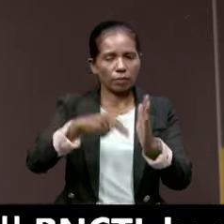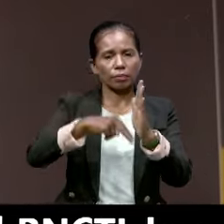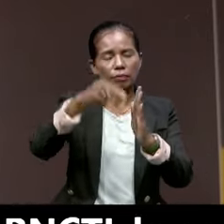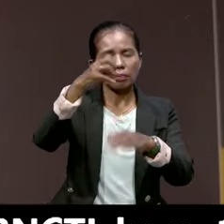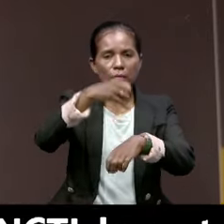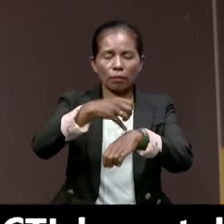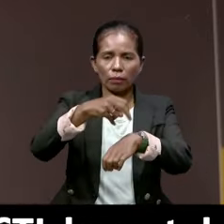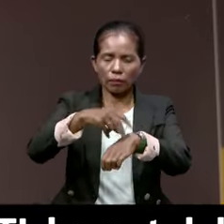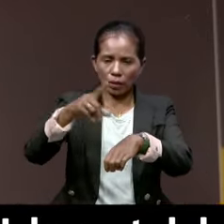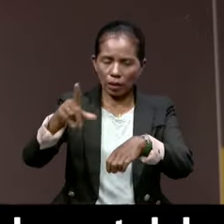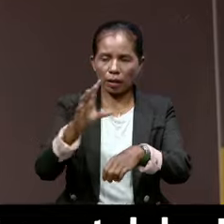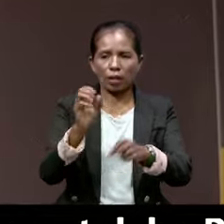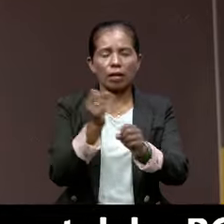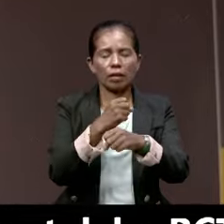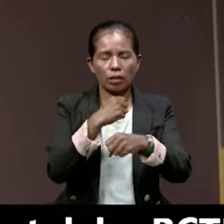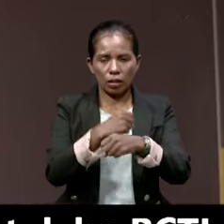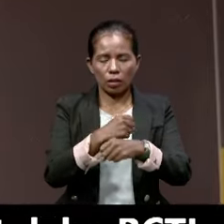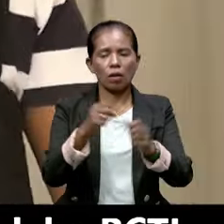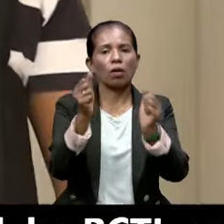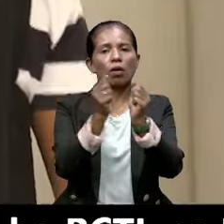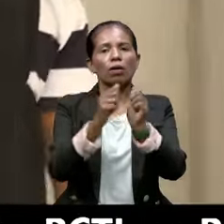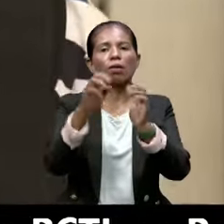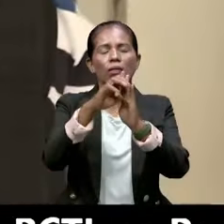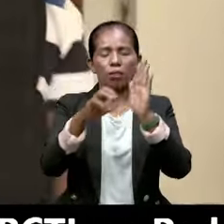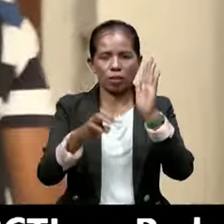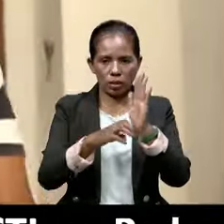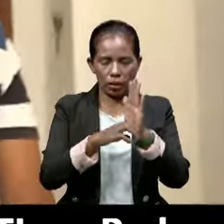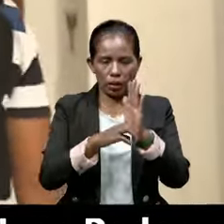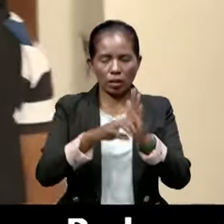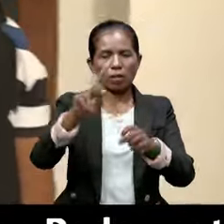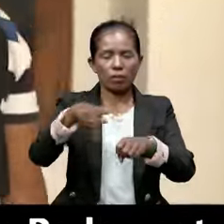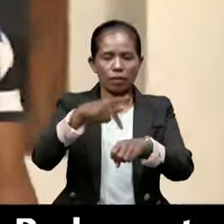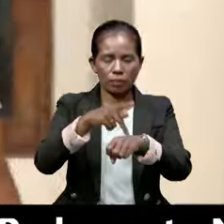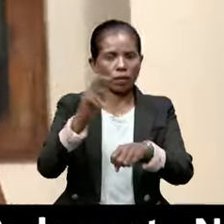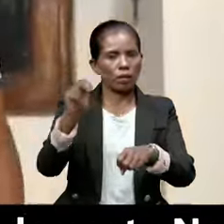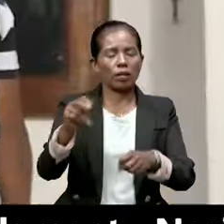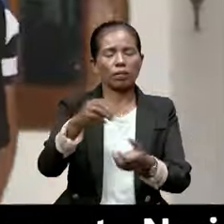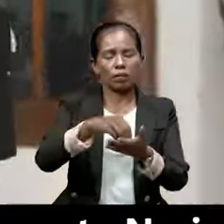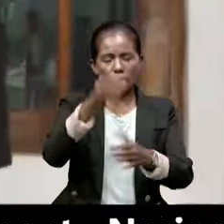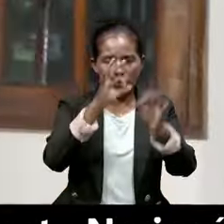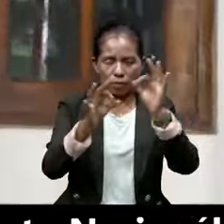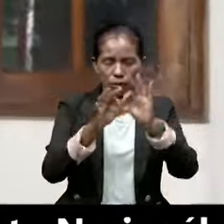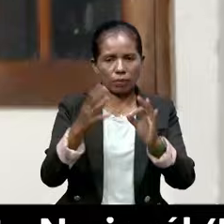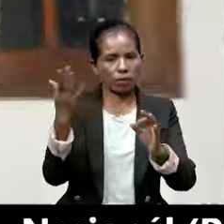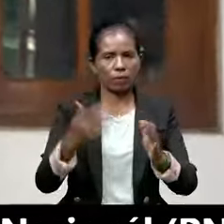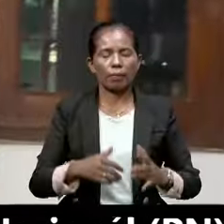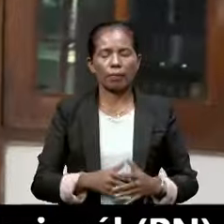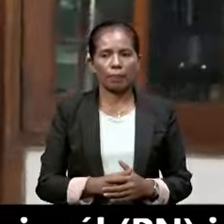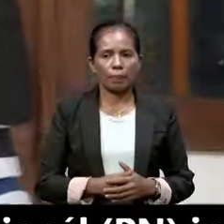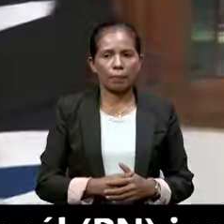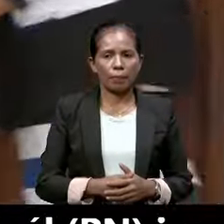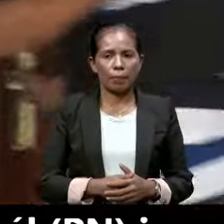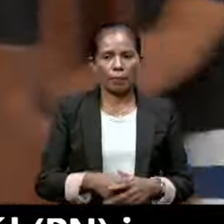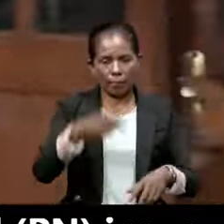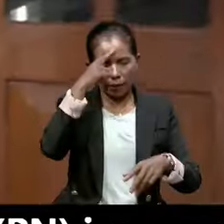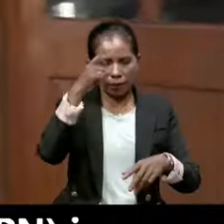internacional, atu halo lobby ho estado Filipina ni nien atu garante rene kata